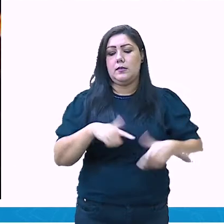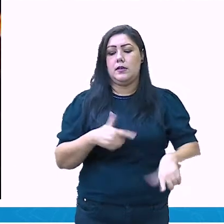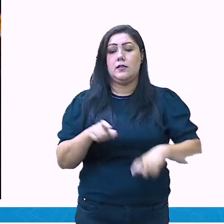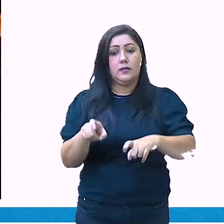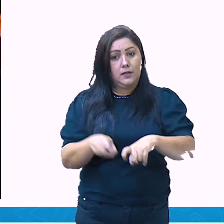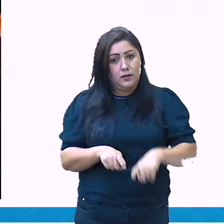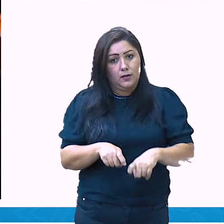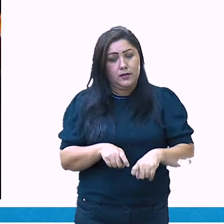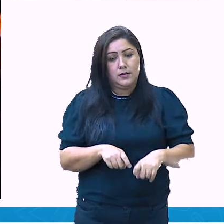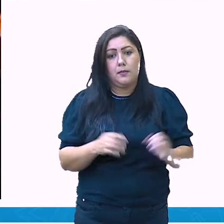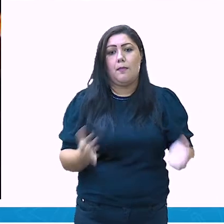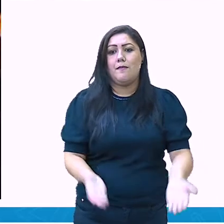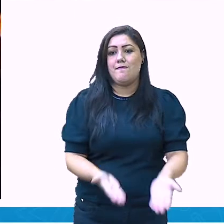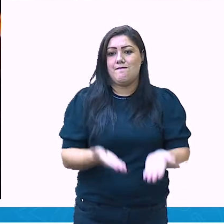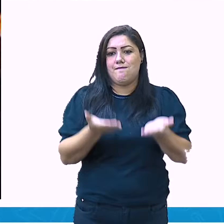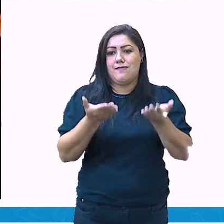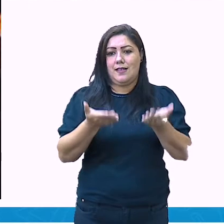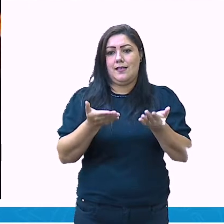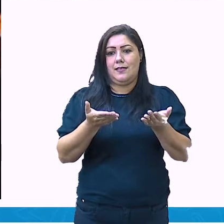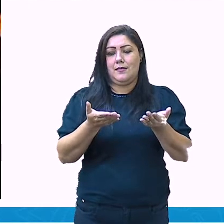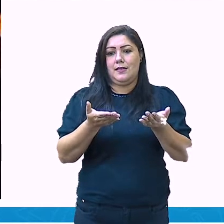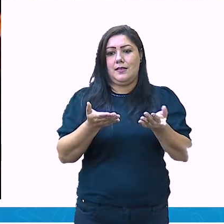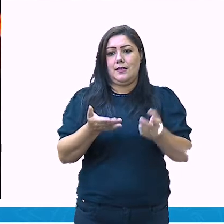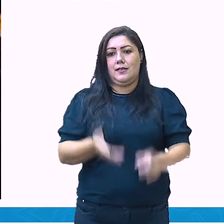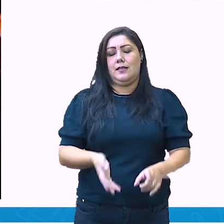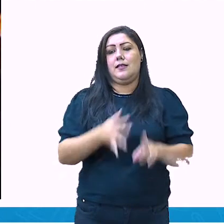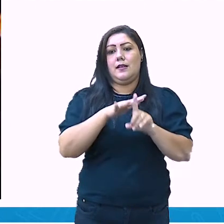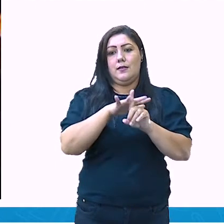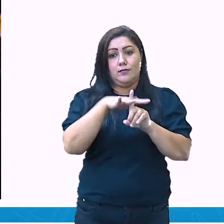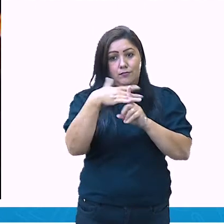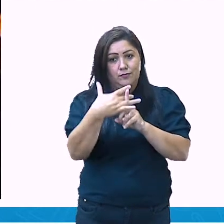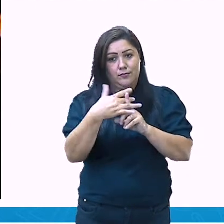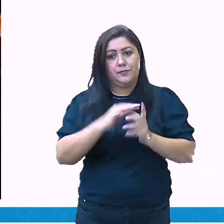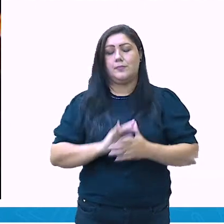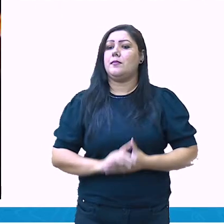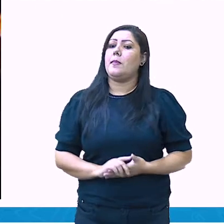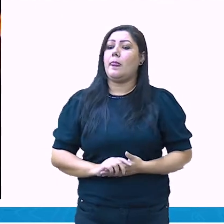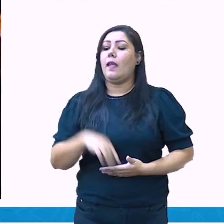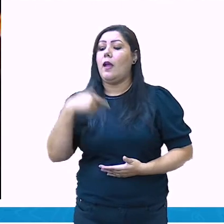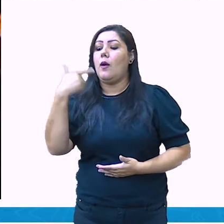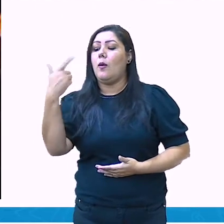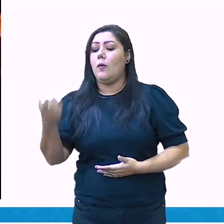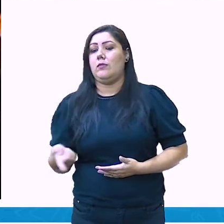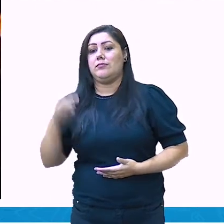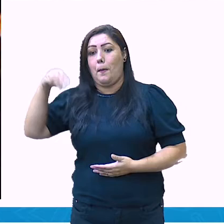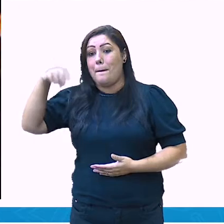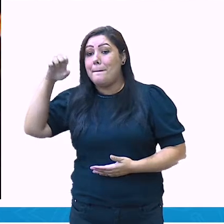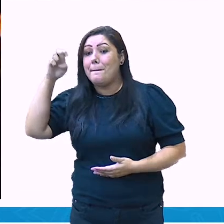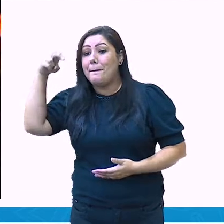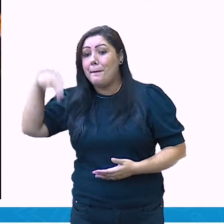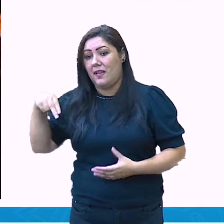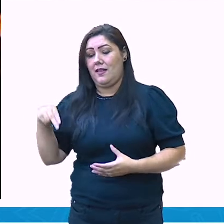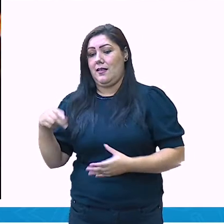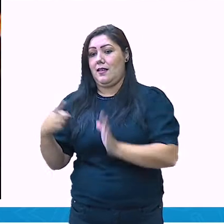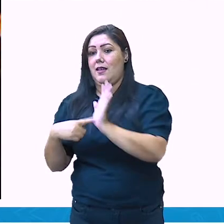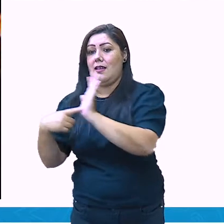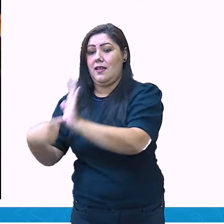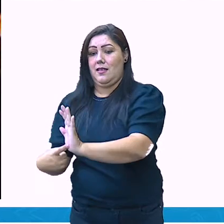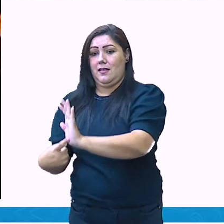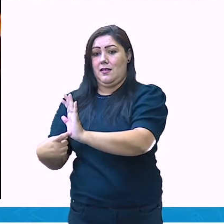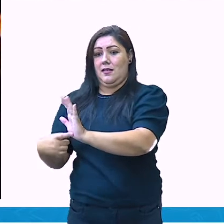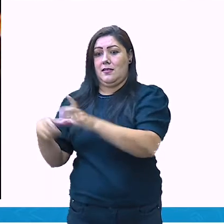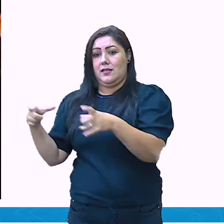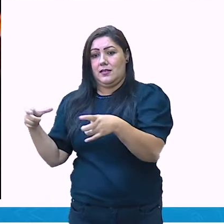socialismo. Os mencheviques, que são os representantes da minoria, buscavam uma